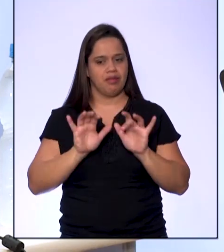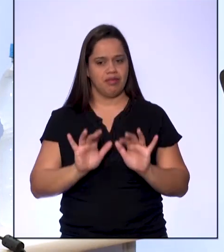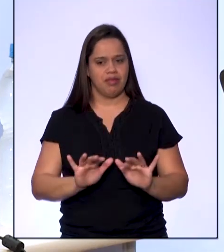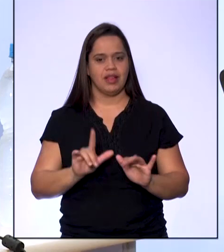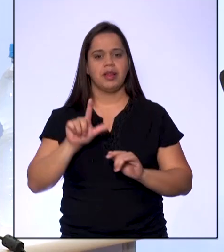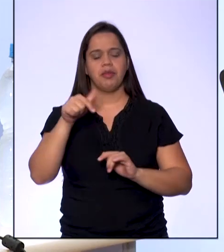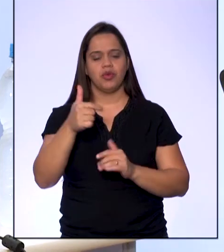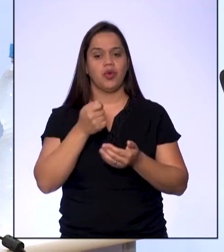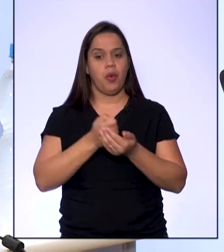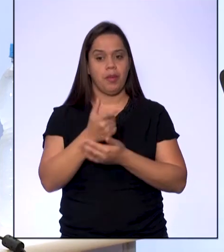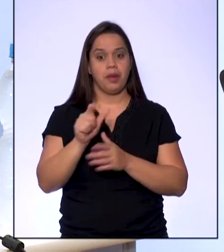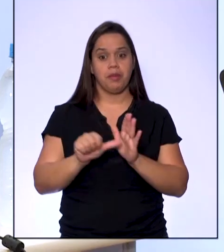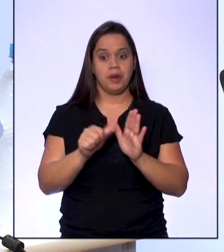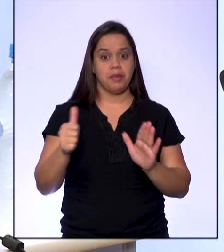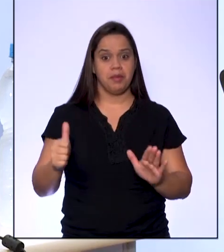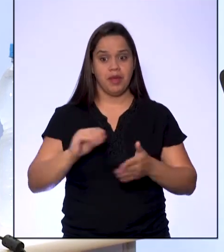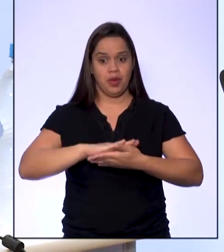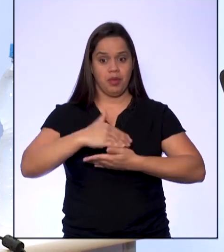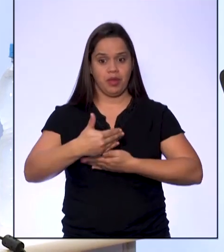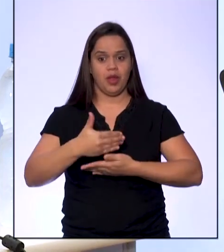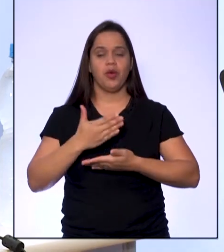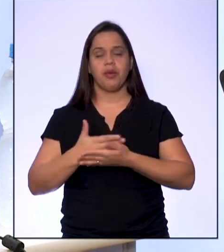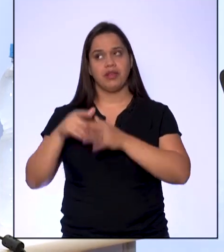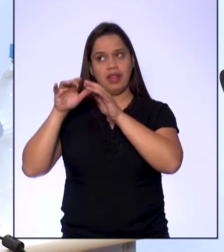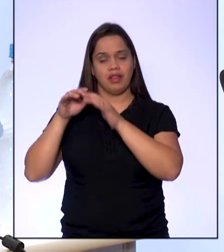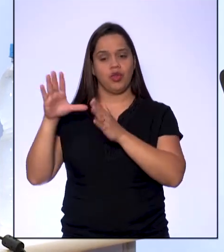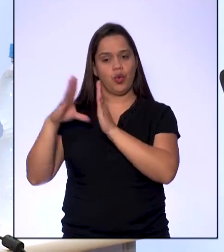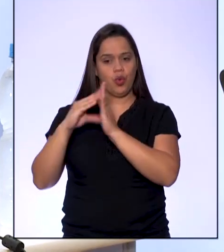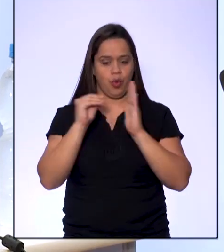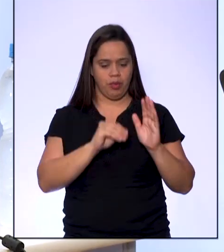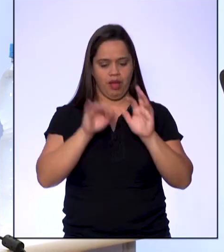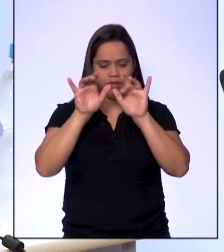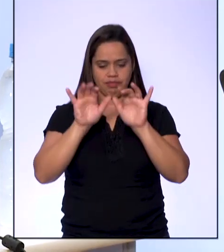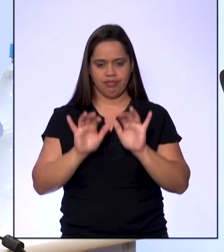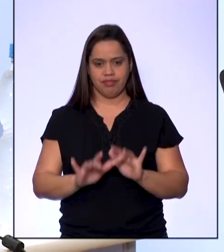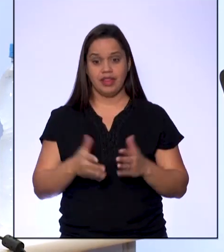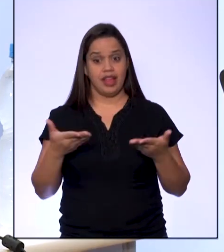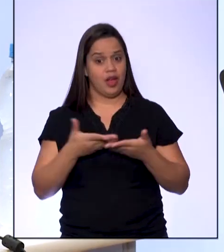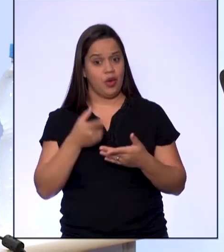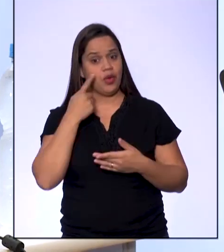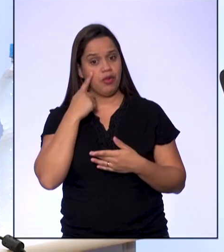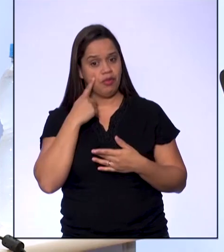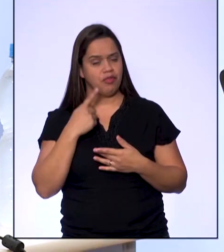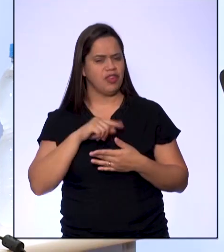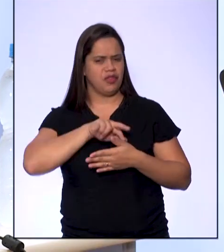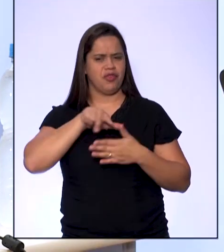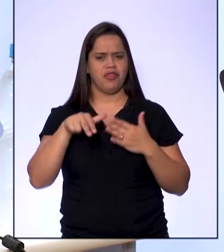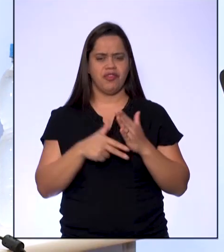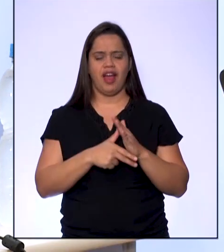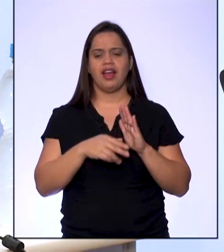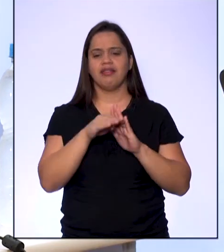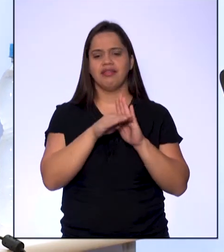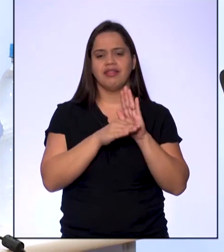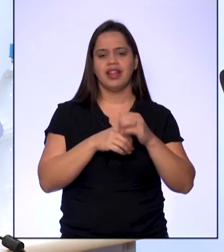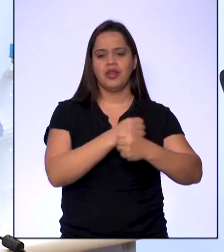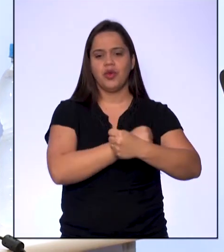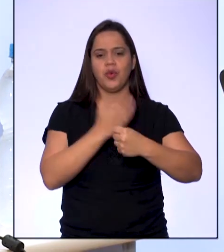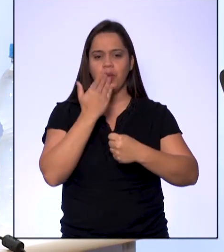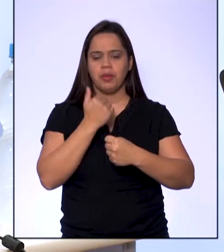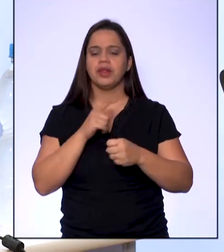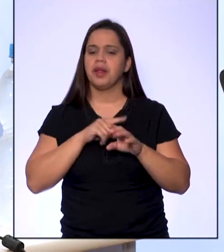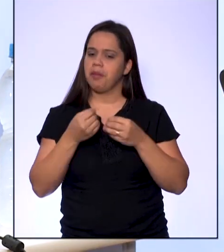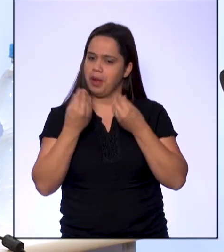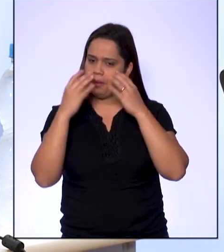primeiro computador, passei a digitar as receitas da minha mãe. E agora eu vejo muita receita pela internet. Às vezes eu até posto alguma receita nas minhas